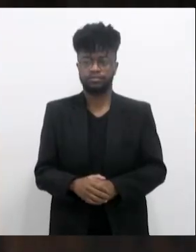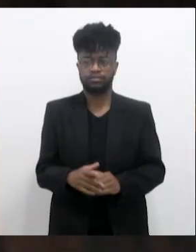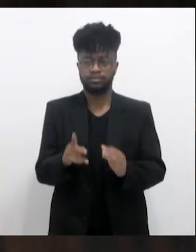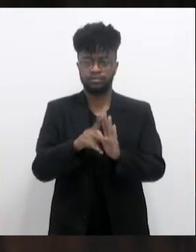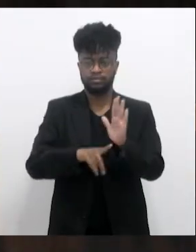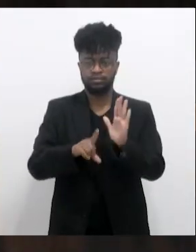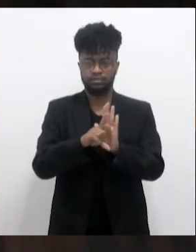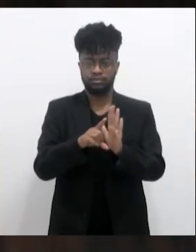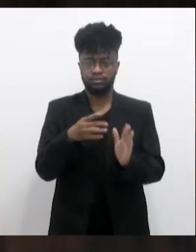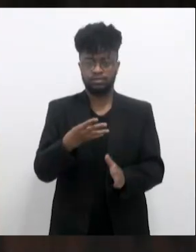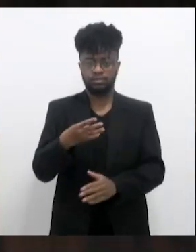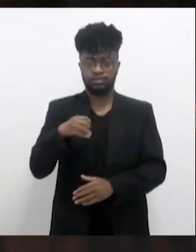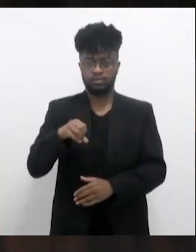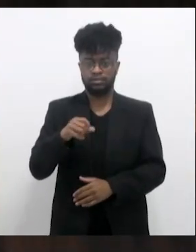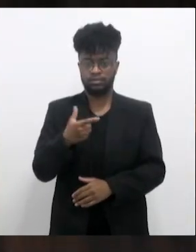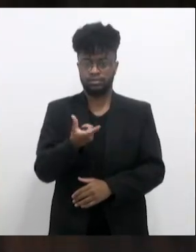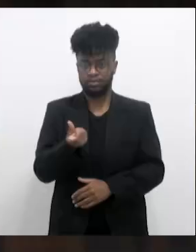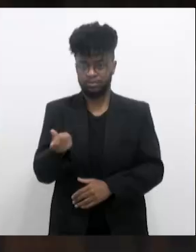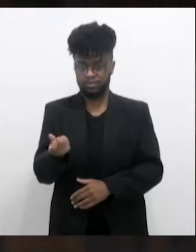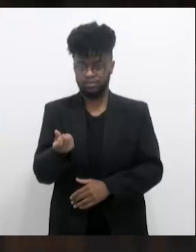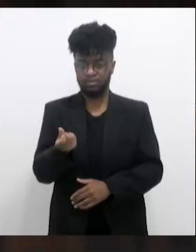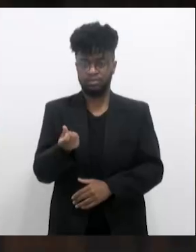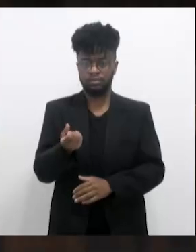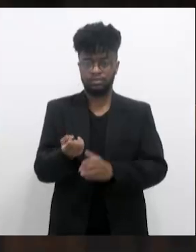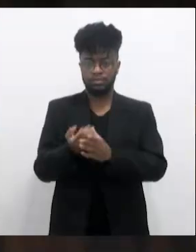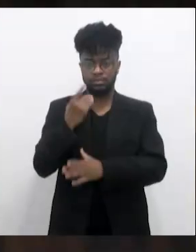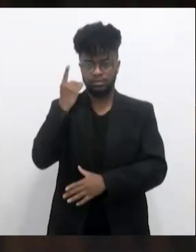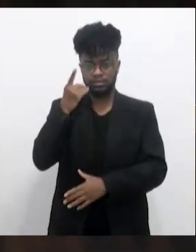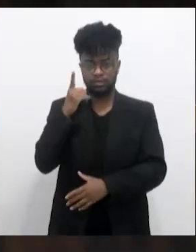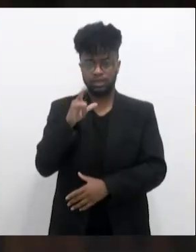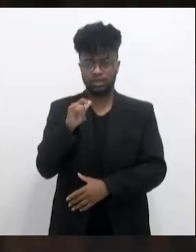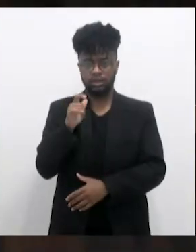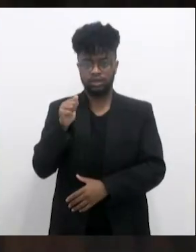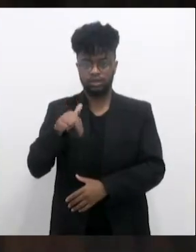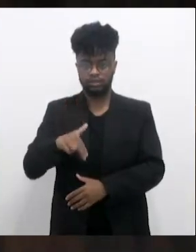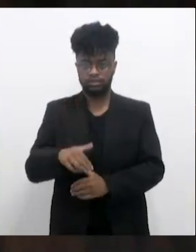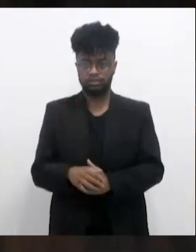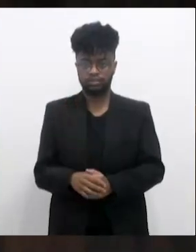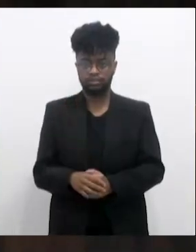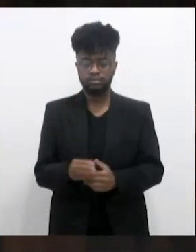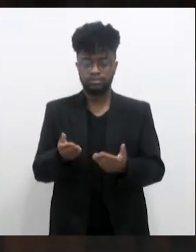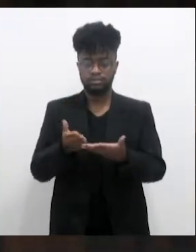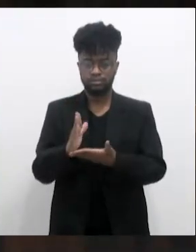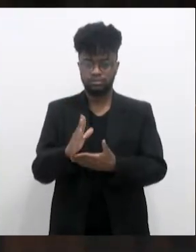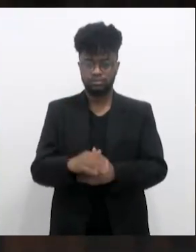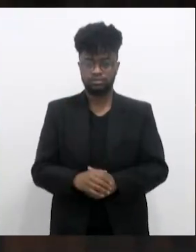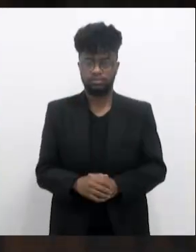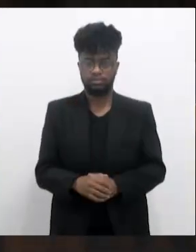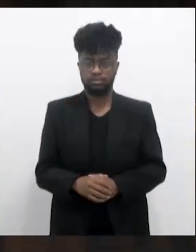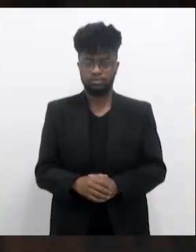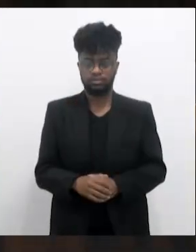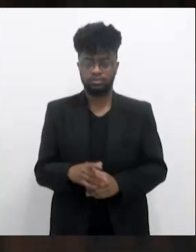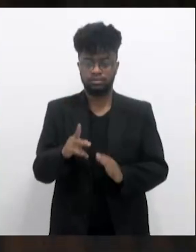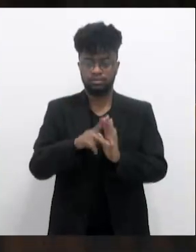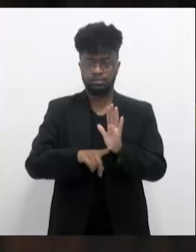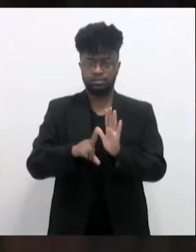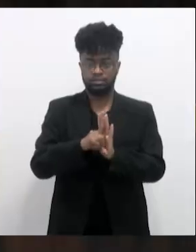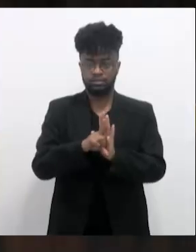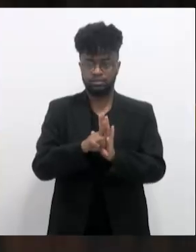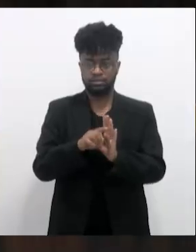Projeto de lei 4926, deputada Lilian Bering, aprovado. Projeto de lei